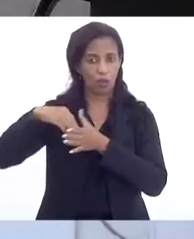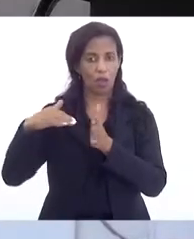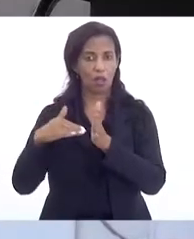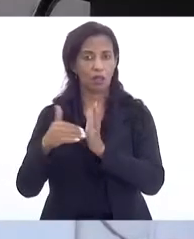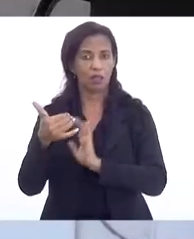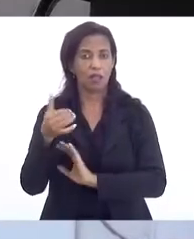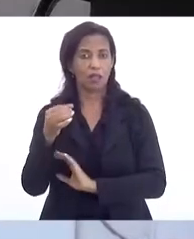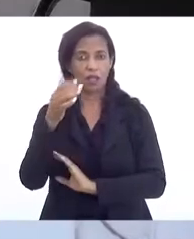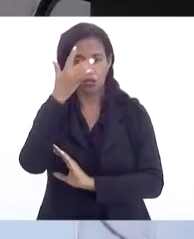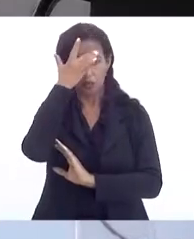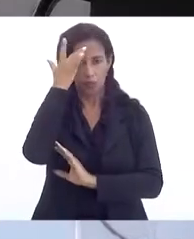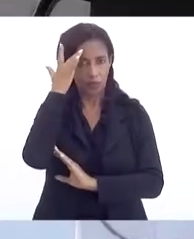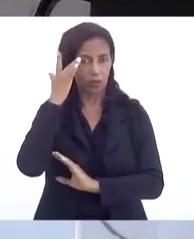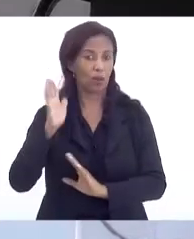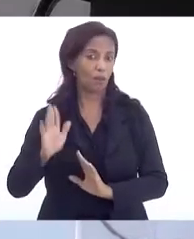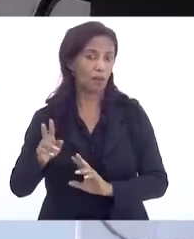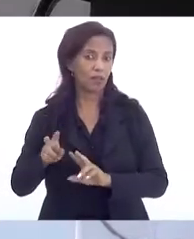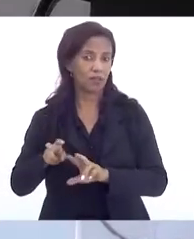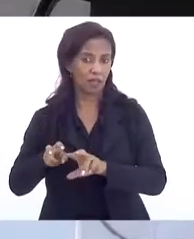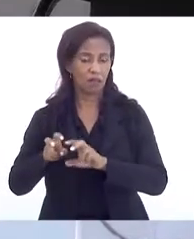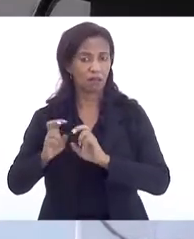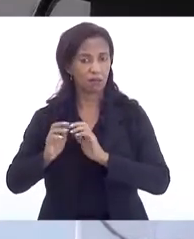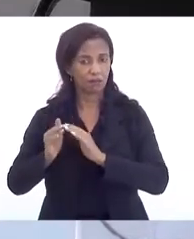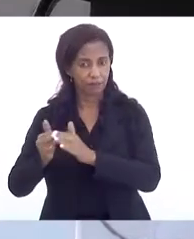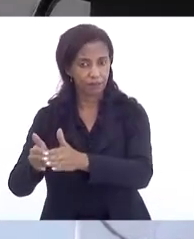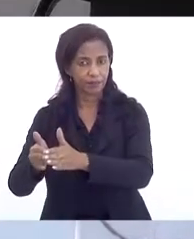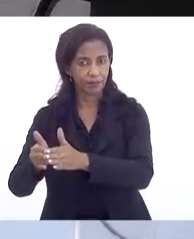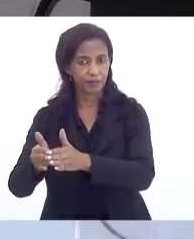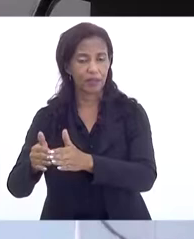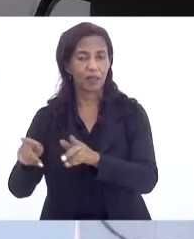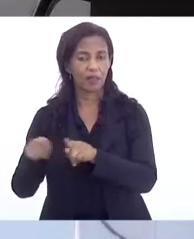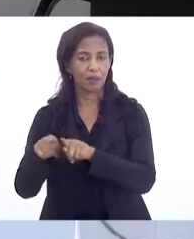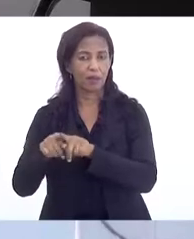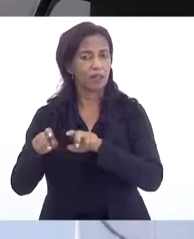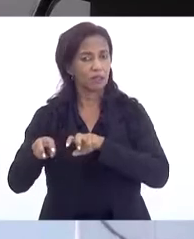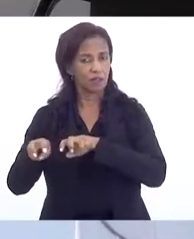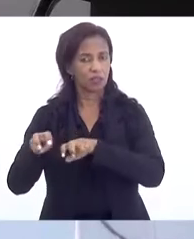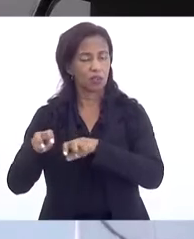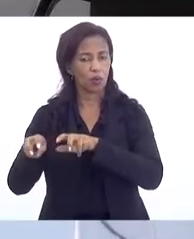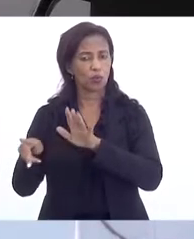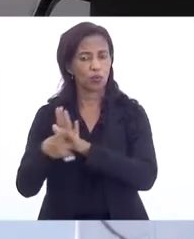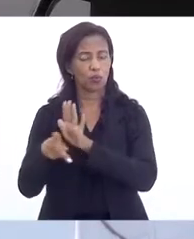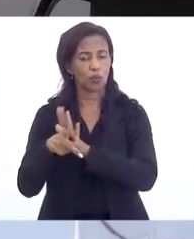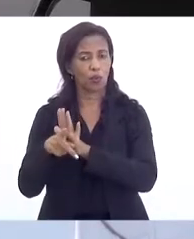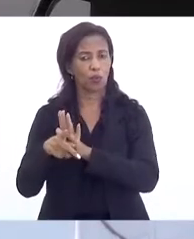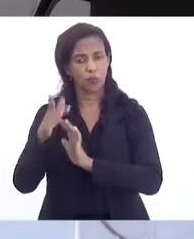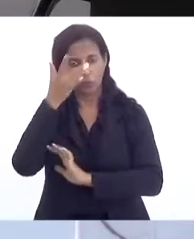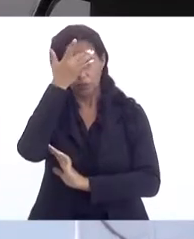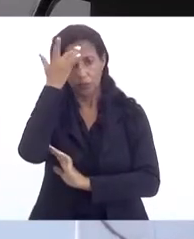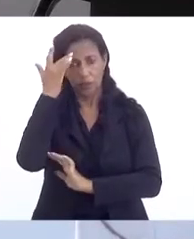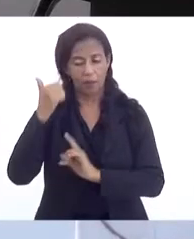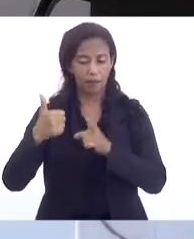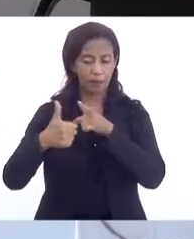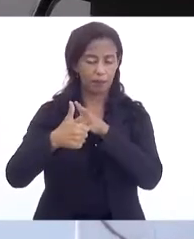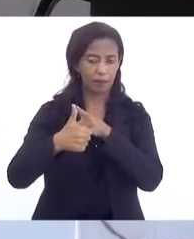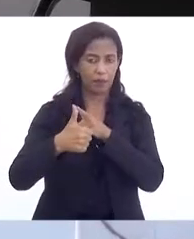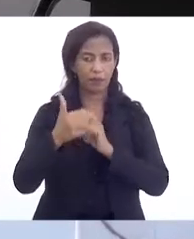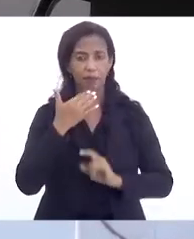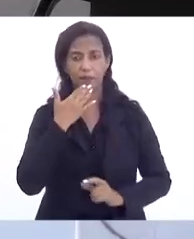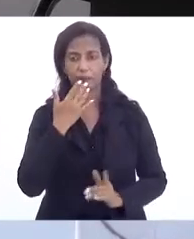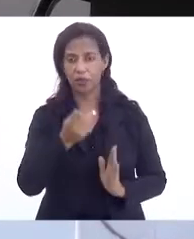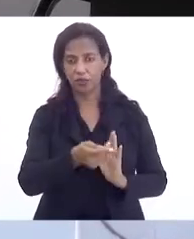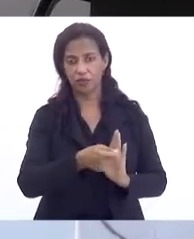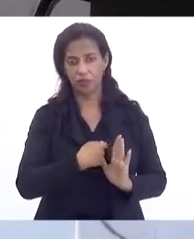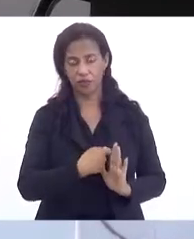10 passageiros, mas é transporte de passageiro. Então, eu queria, senhor presidente, primeiro pedir